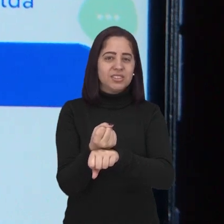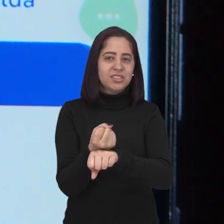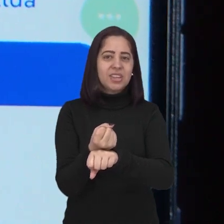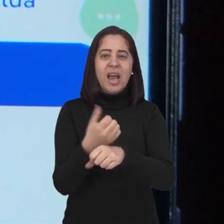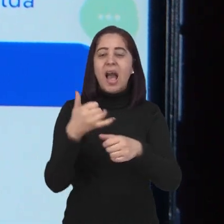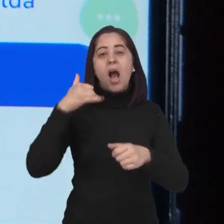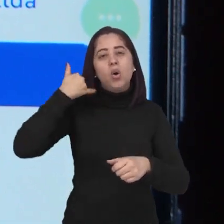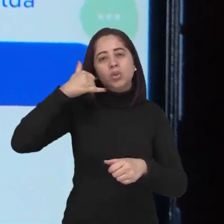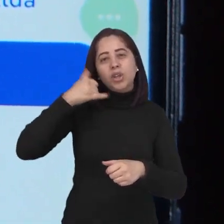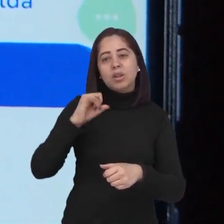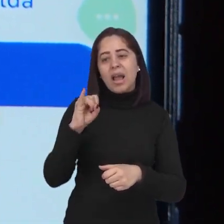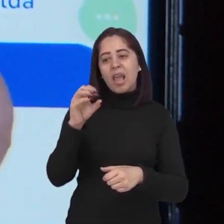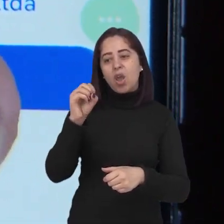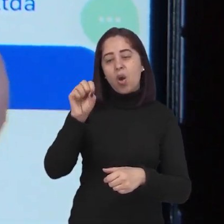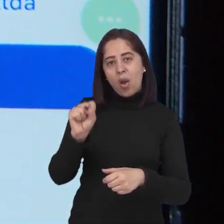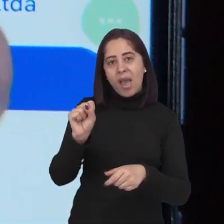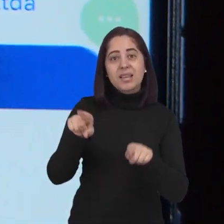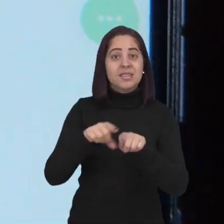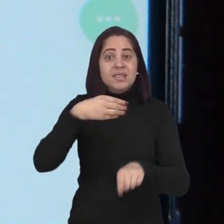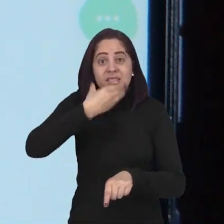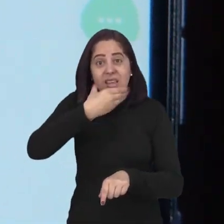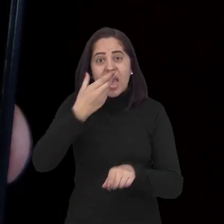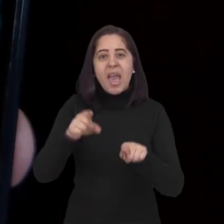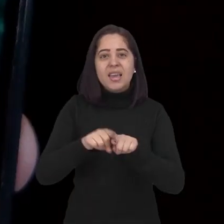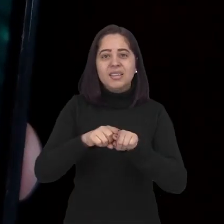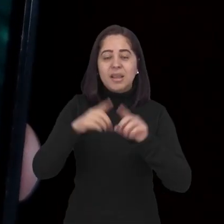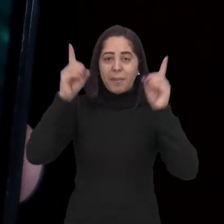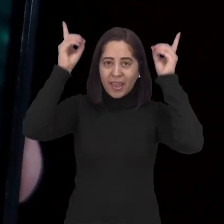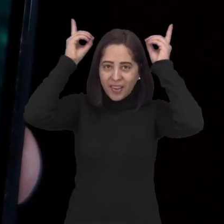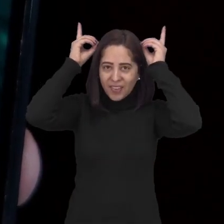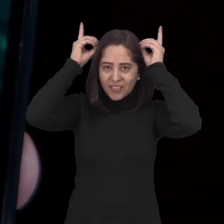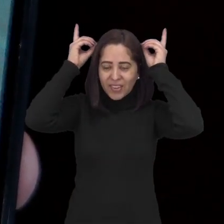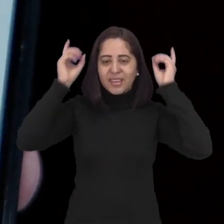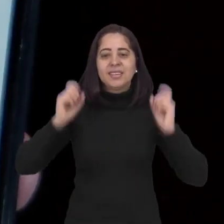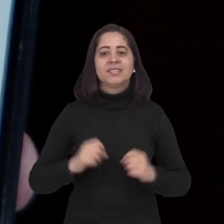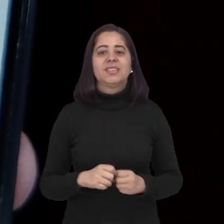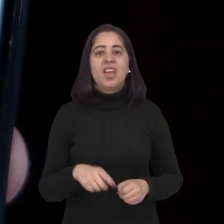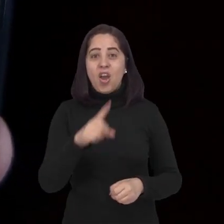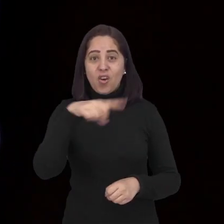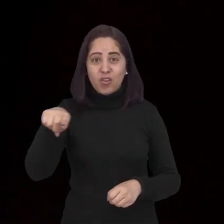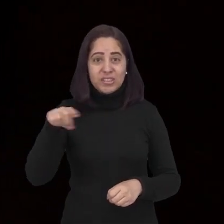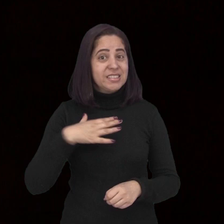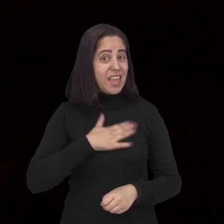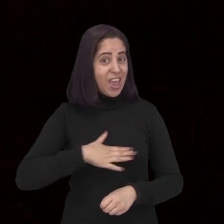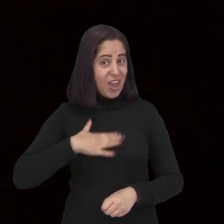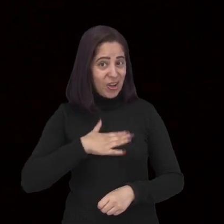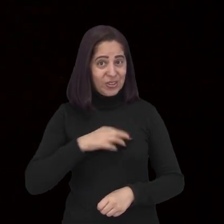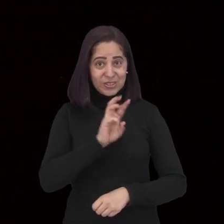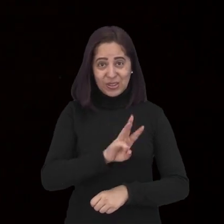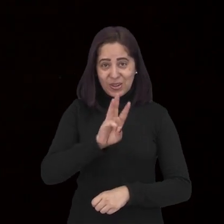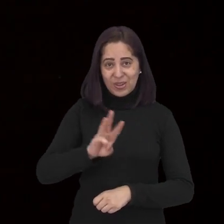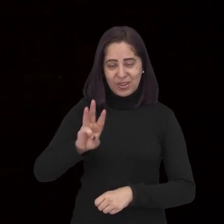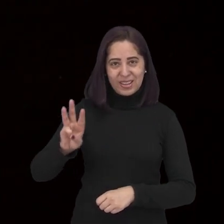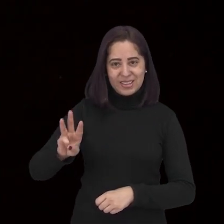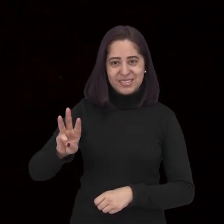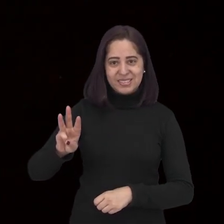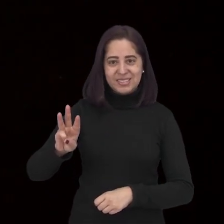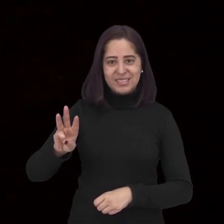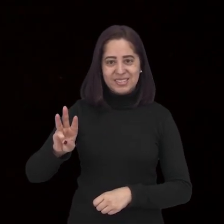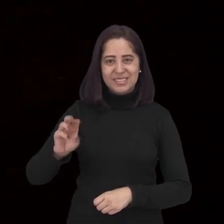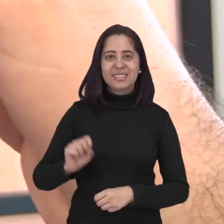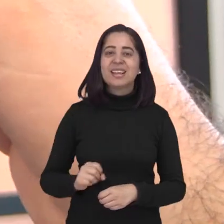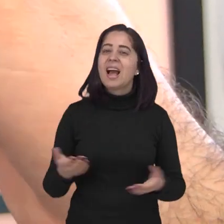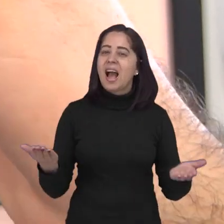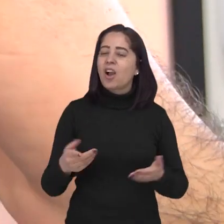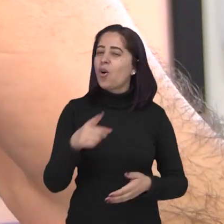para Android ou iOS, com algumas das funcionalidades do site. E aí, curtiu o passeio pelo portal do